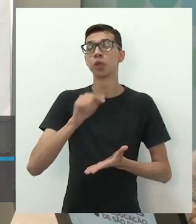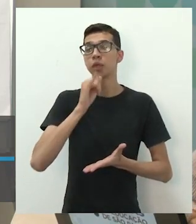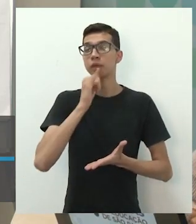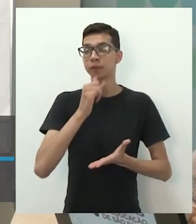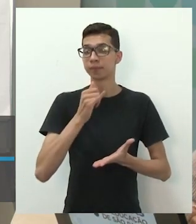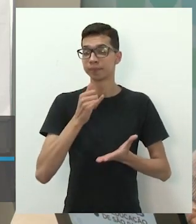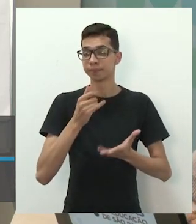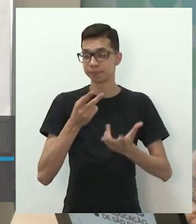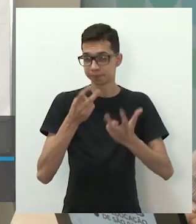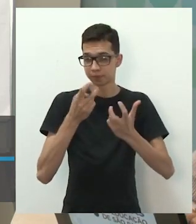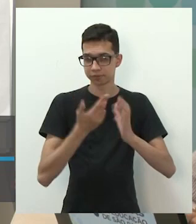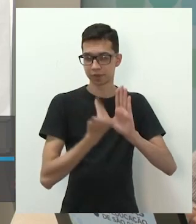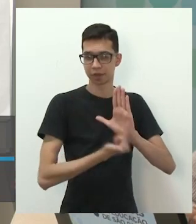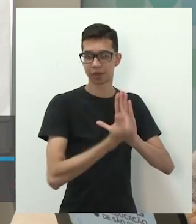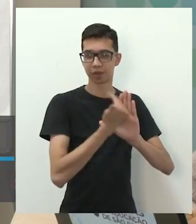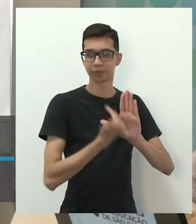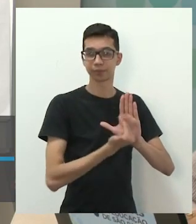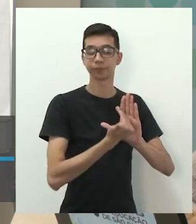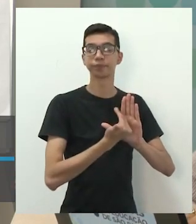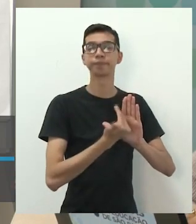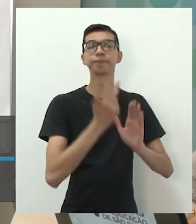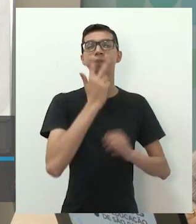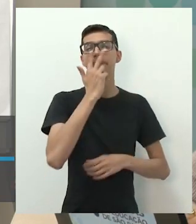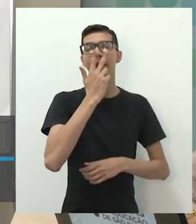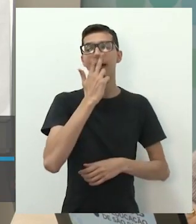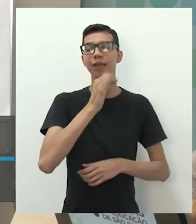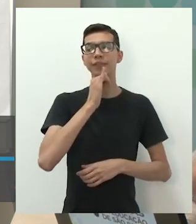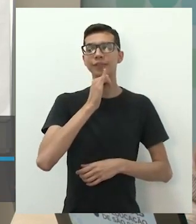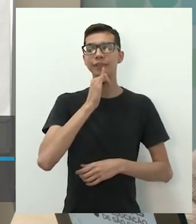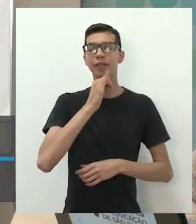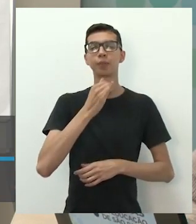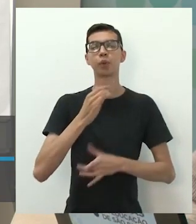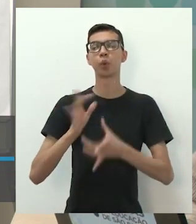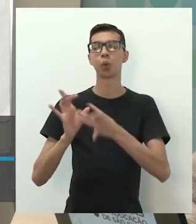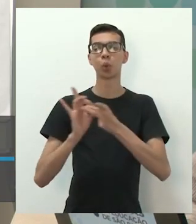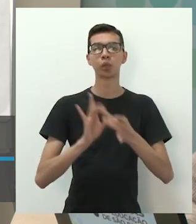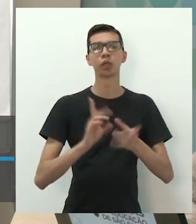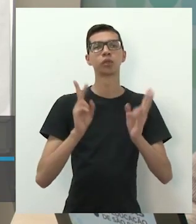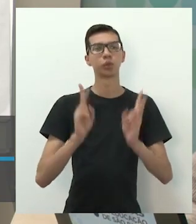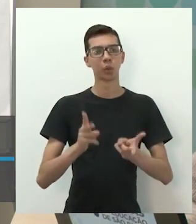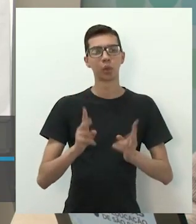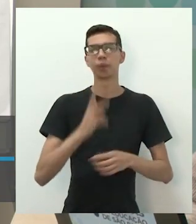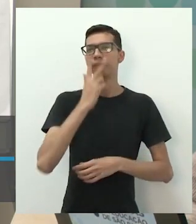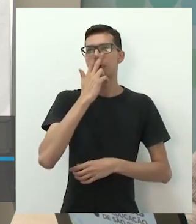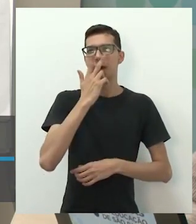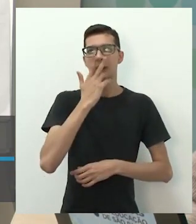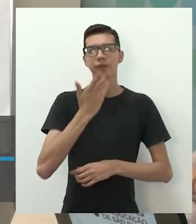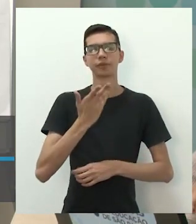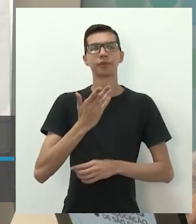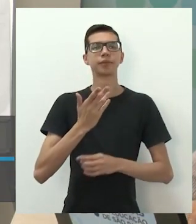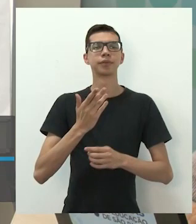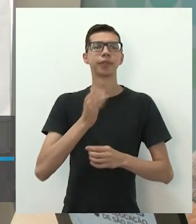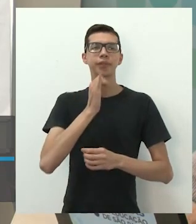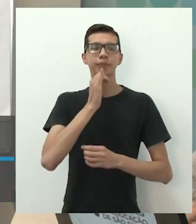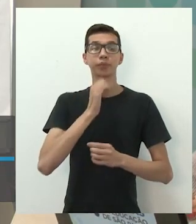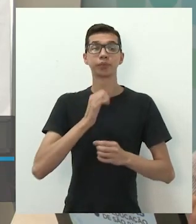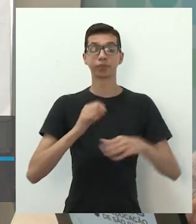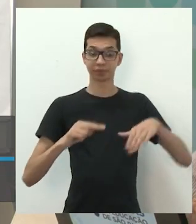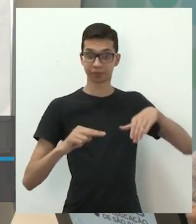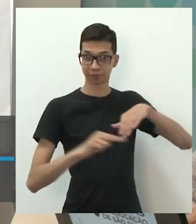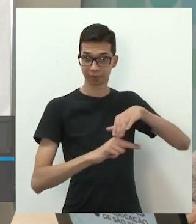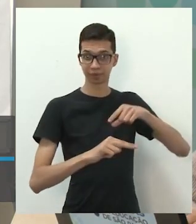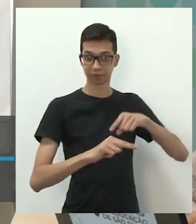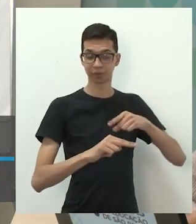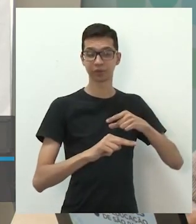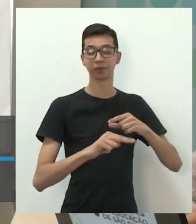o culto a um morto importante. Ou seja, todos aqueles afrescos, aqueles desenhos das paredes das tumbas, era